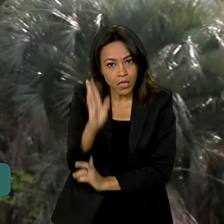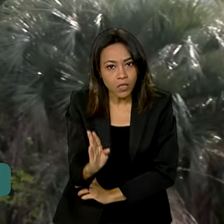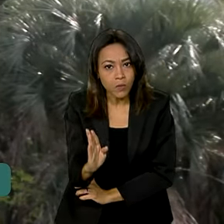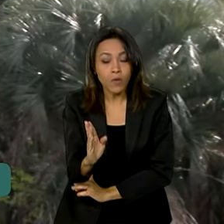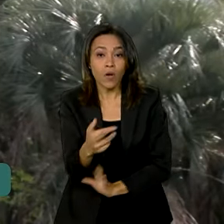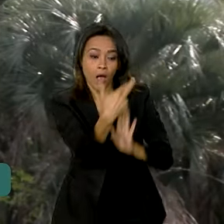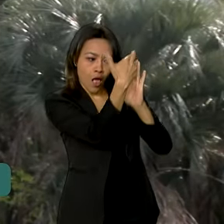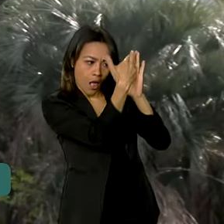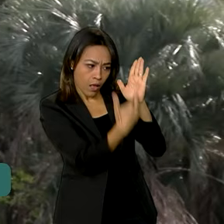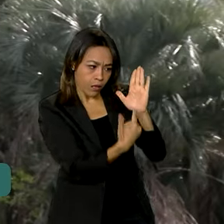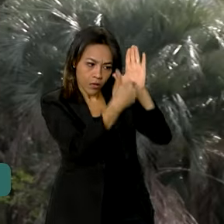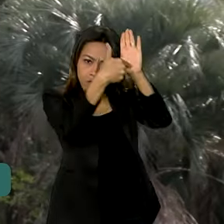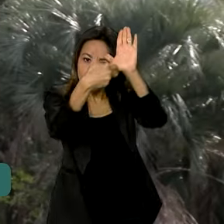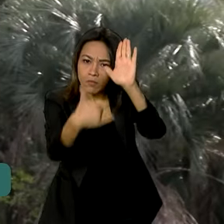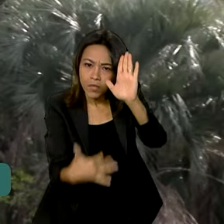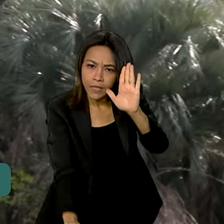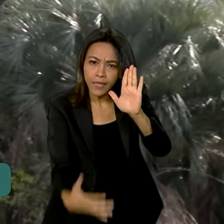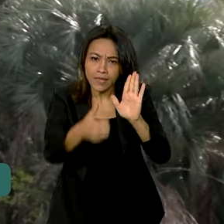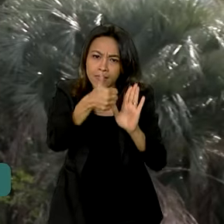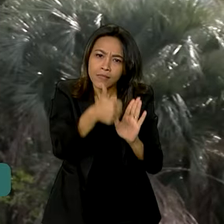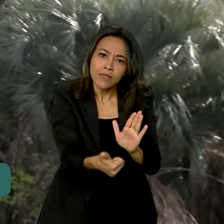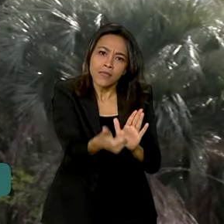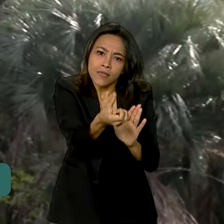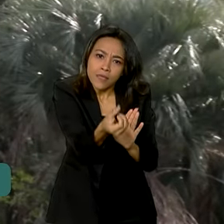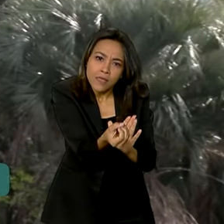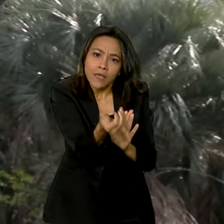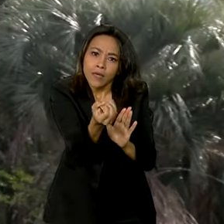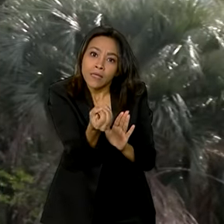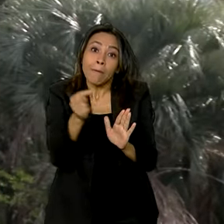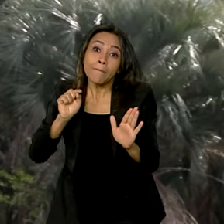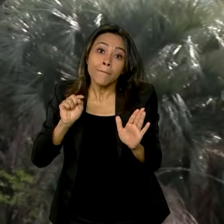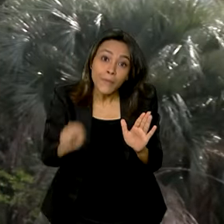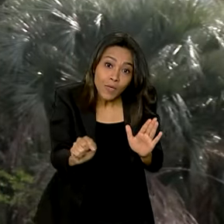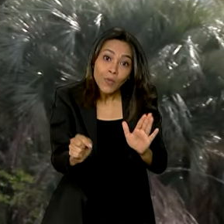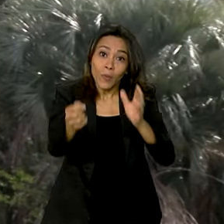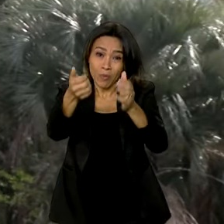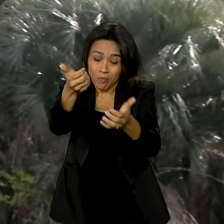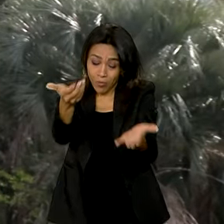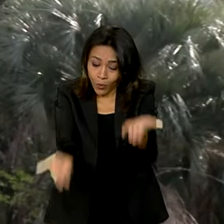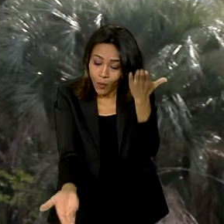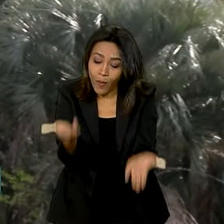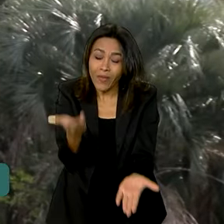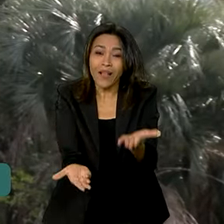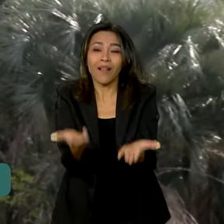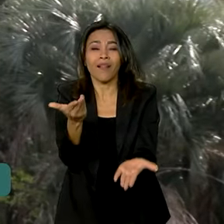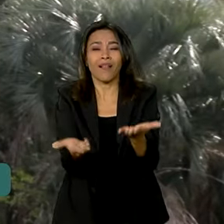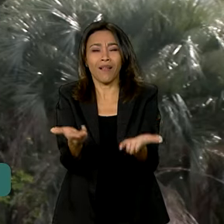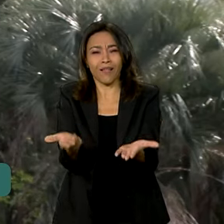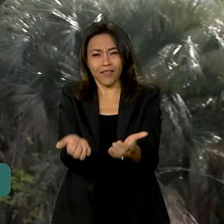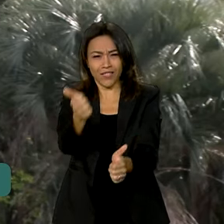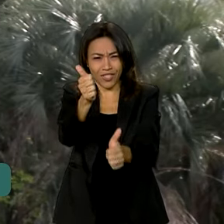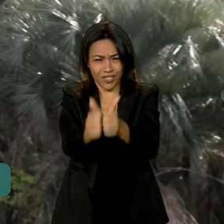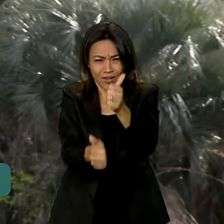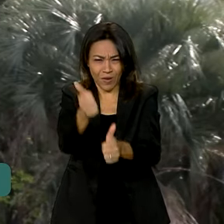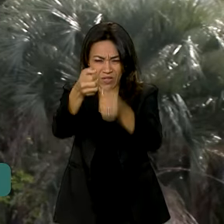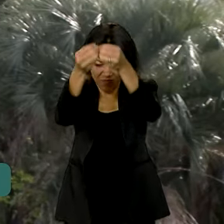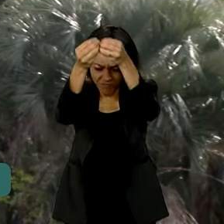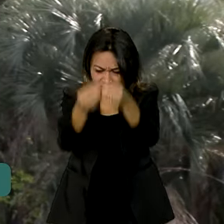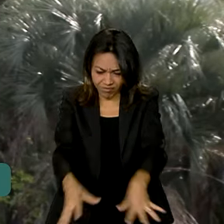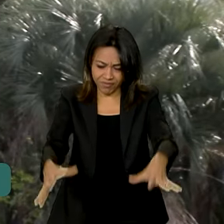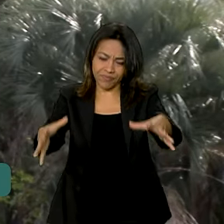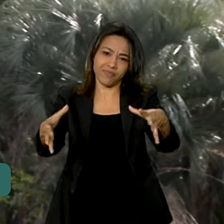aponta que 160 mil toneladas de arroz foram perdidas. Para evitar especulação financeira